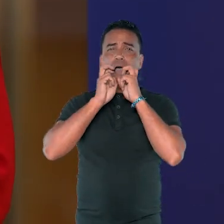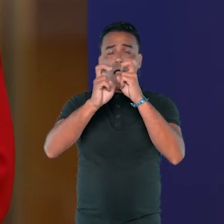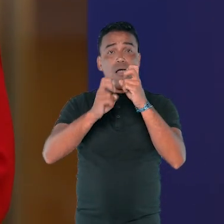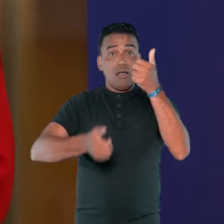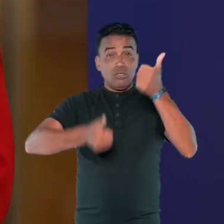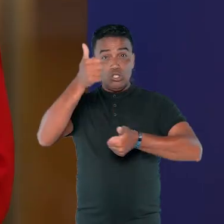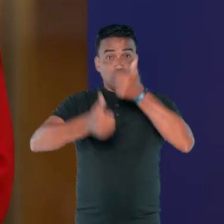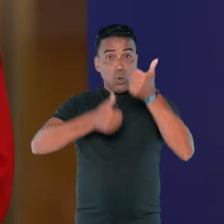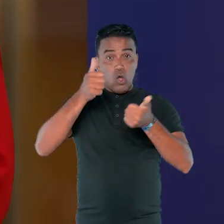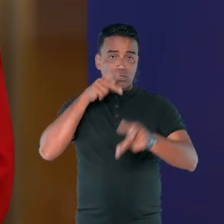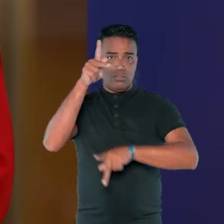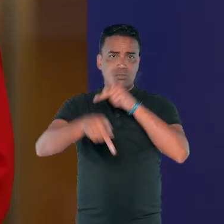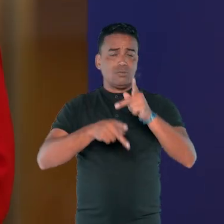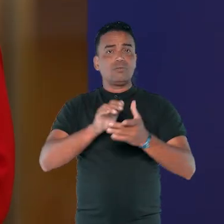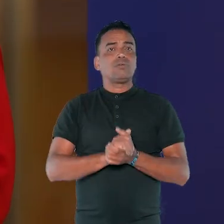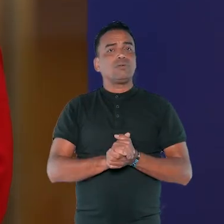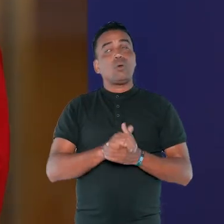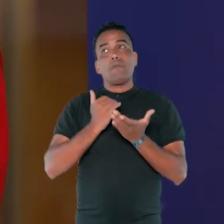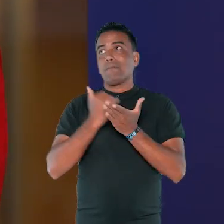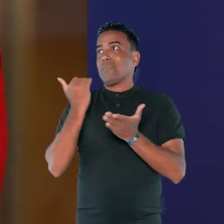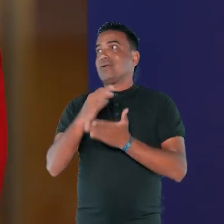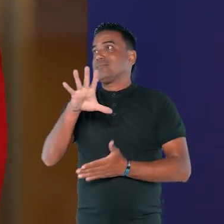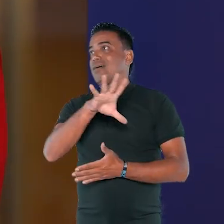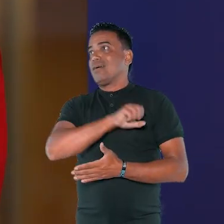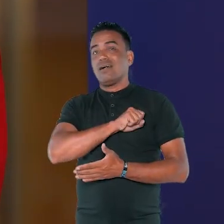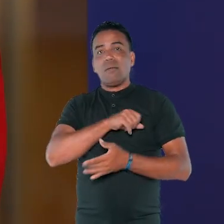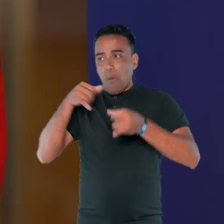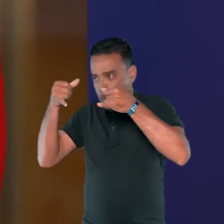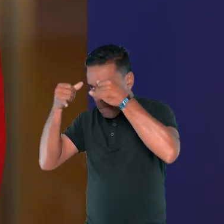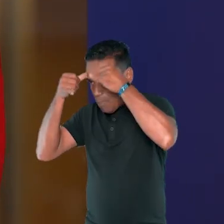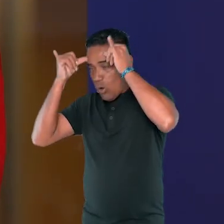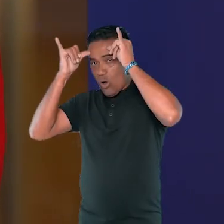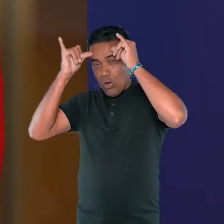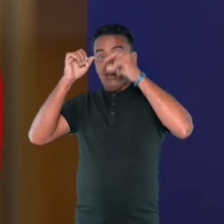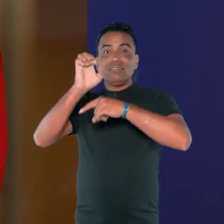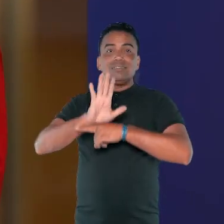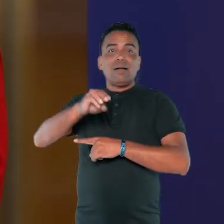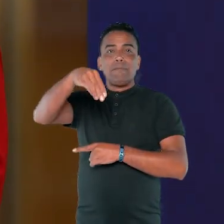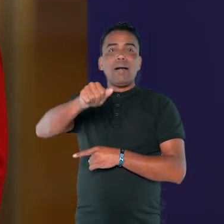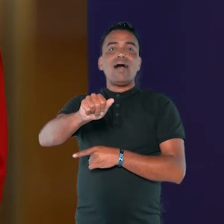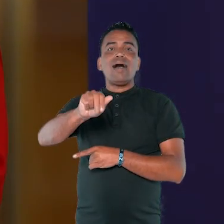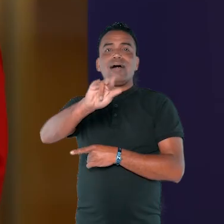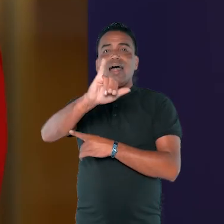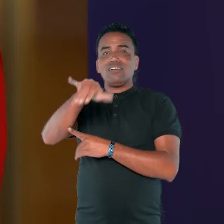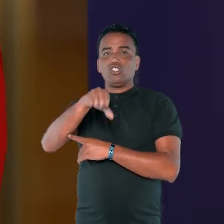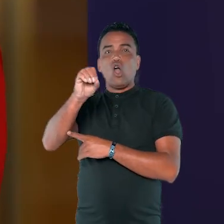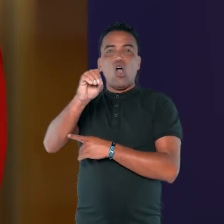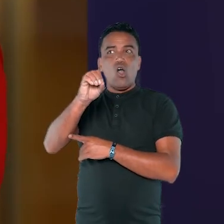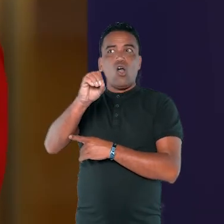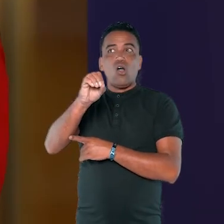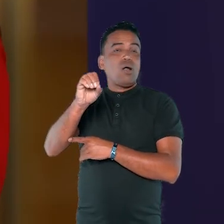popular, então mais amo uma manada de búfalos em Marajó, e diferença já não há entre